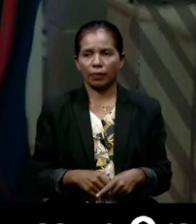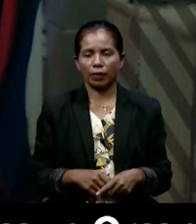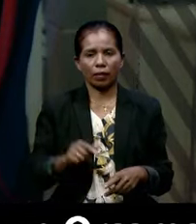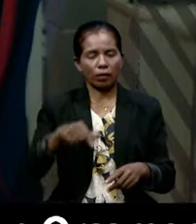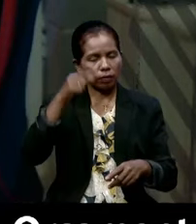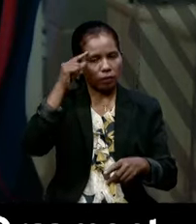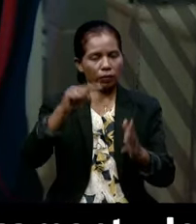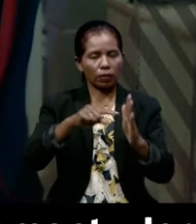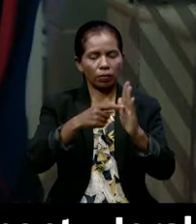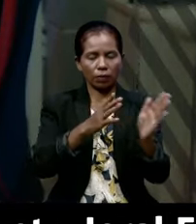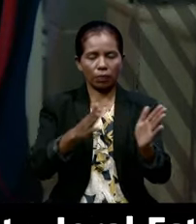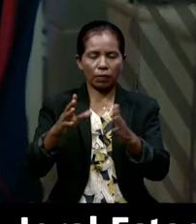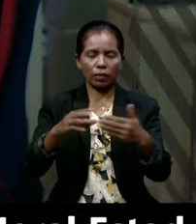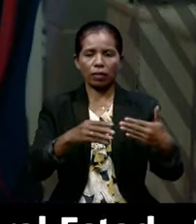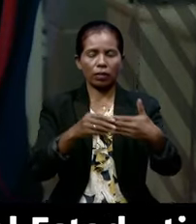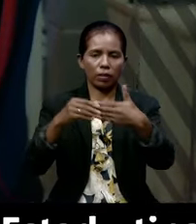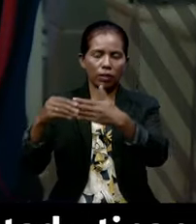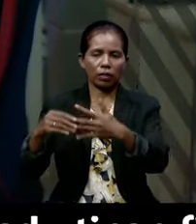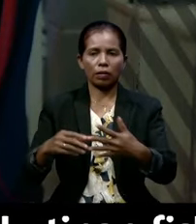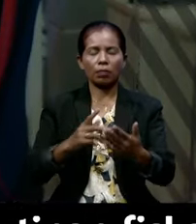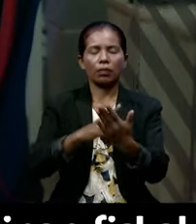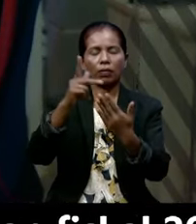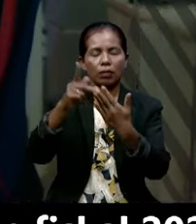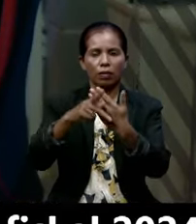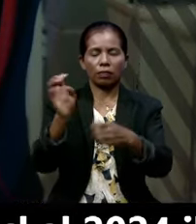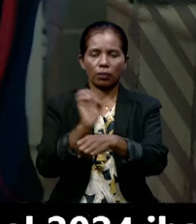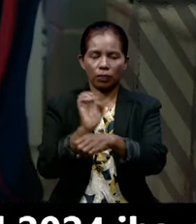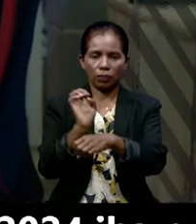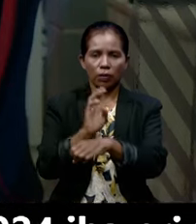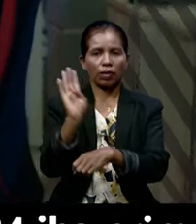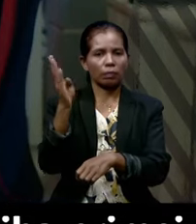Governo prepara liderança especializada para o programa Economia Azul.